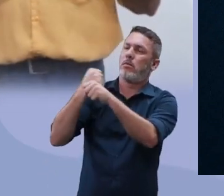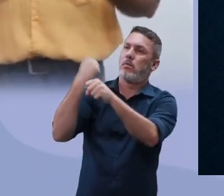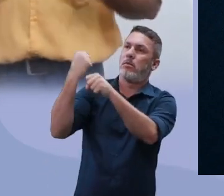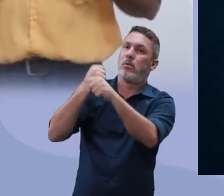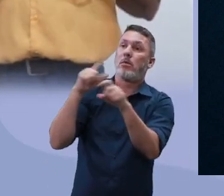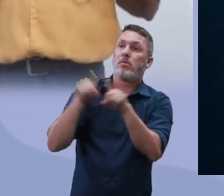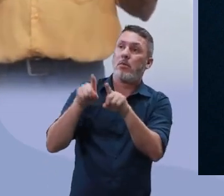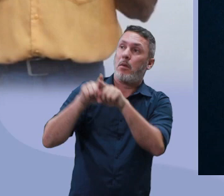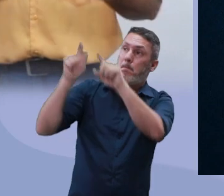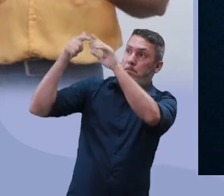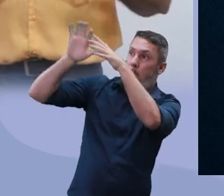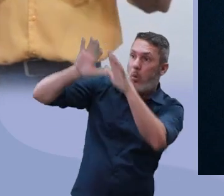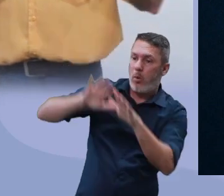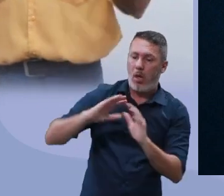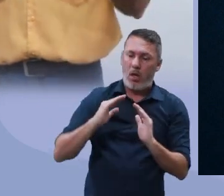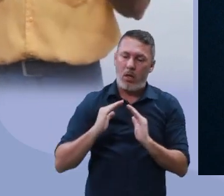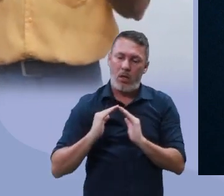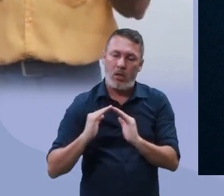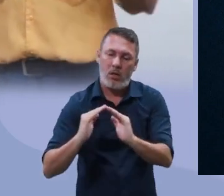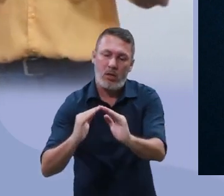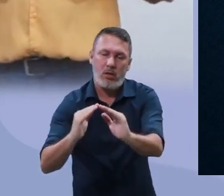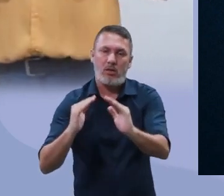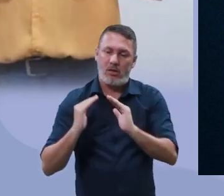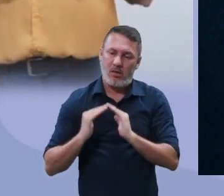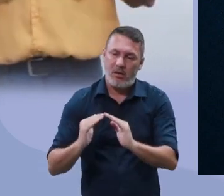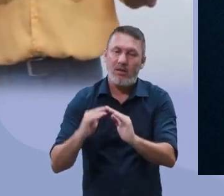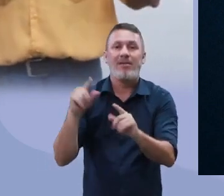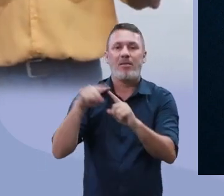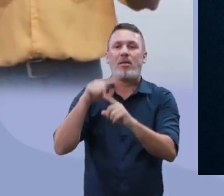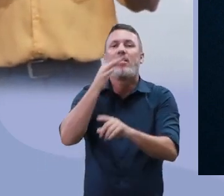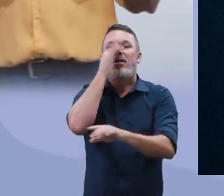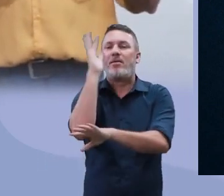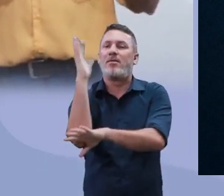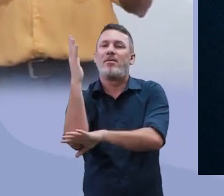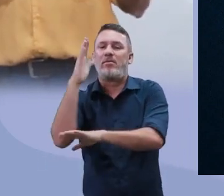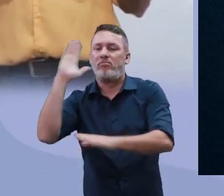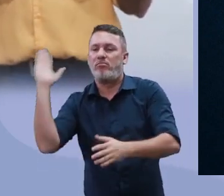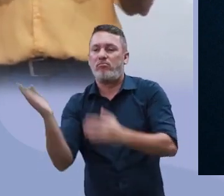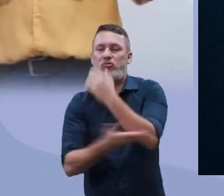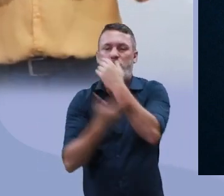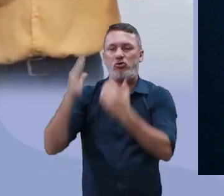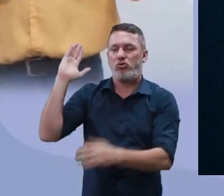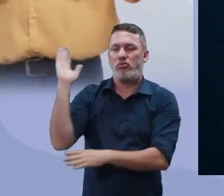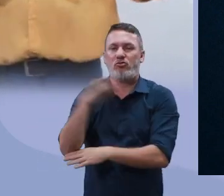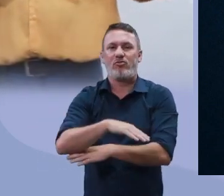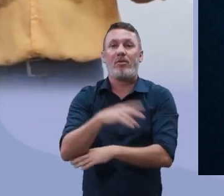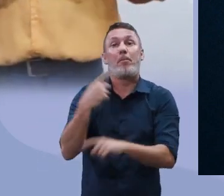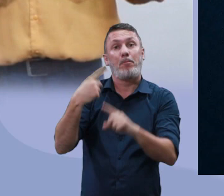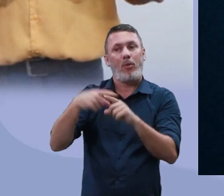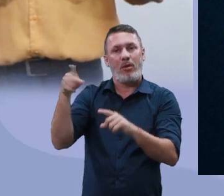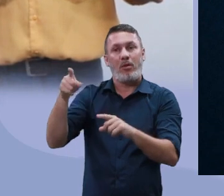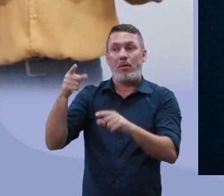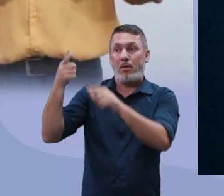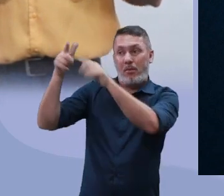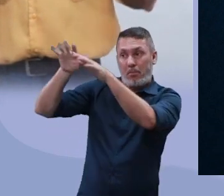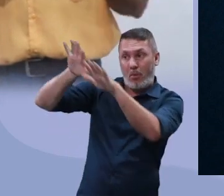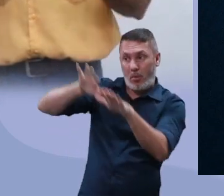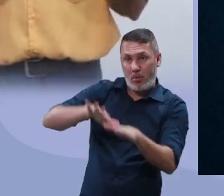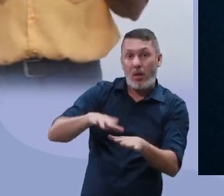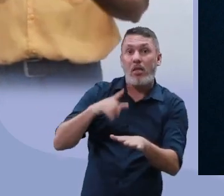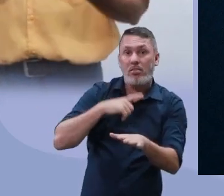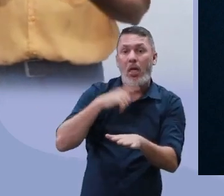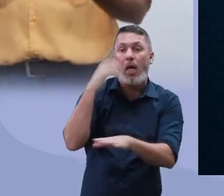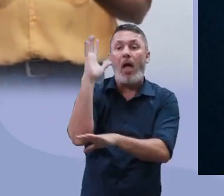por buscar essas regiões de encostas, promovendo ali o desmatamento dessa vegetação que até então segurava